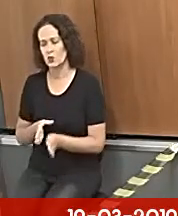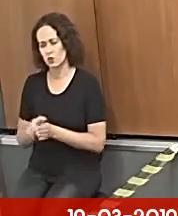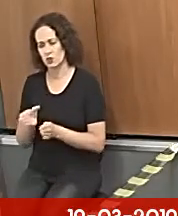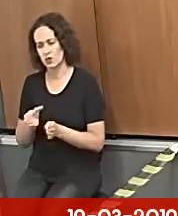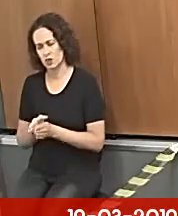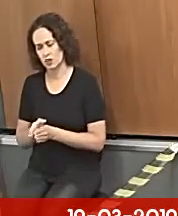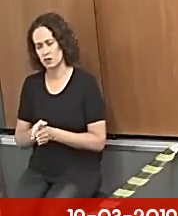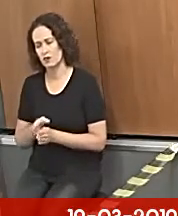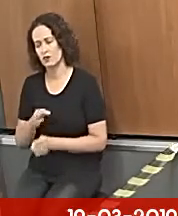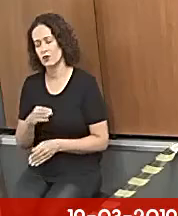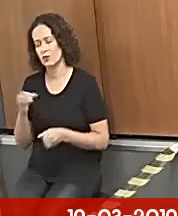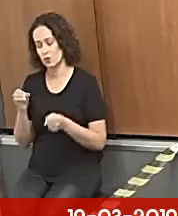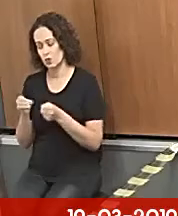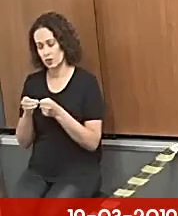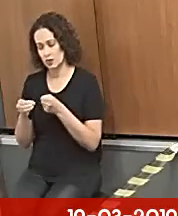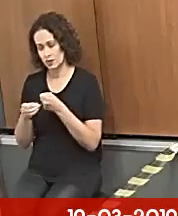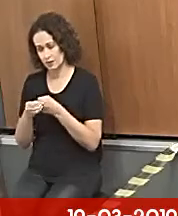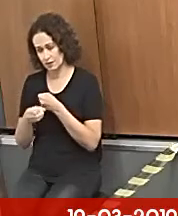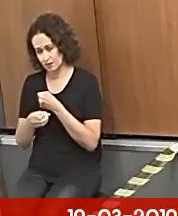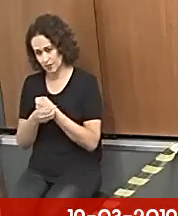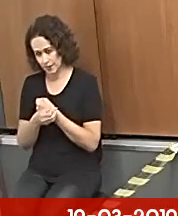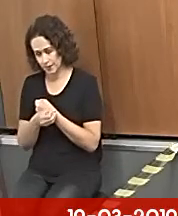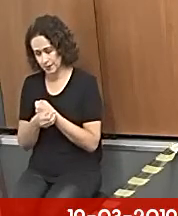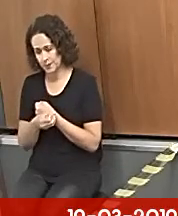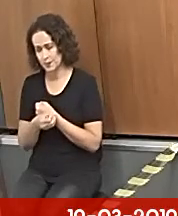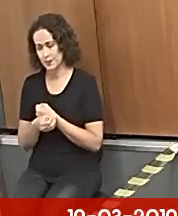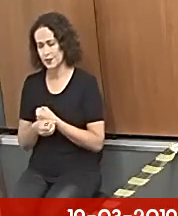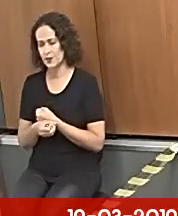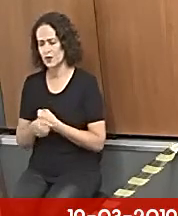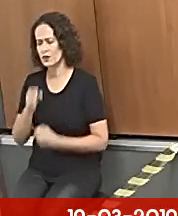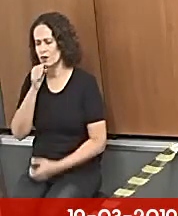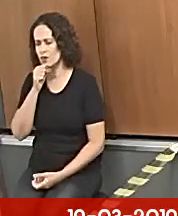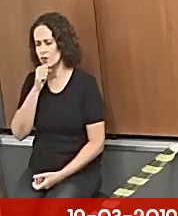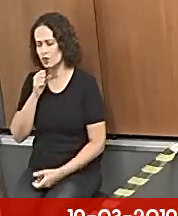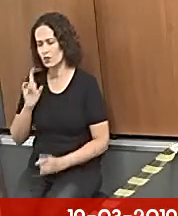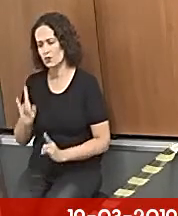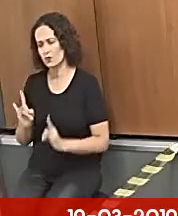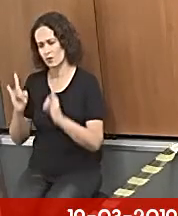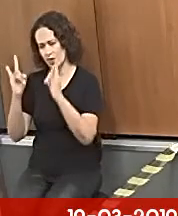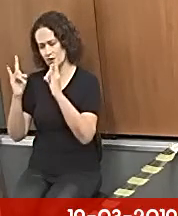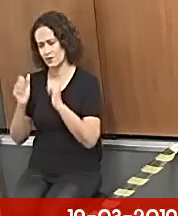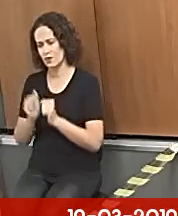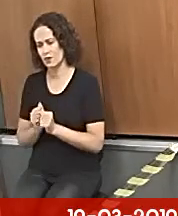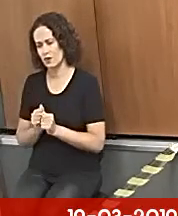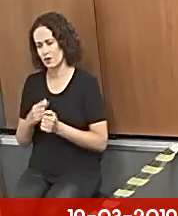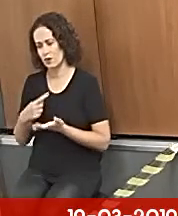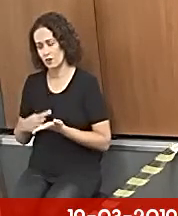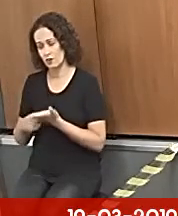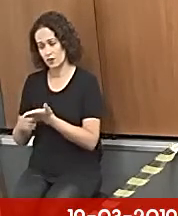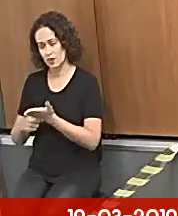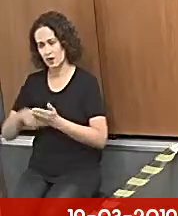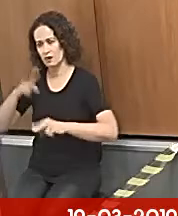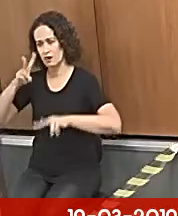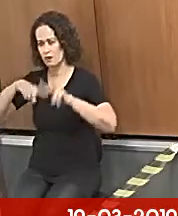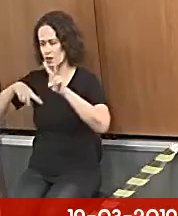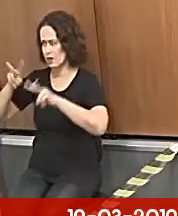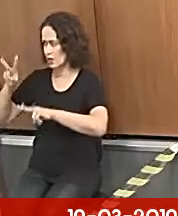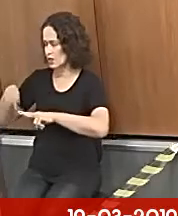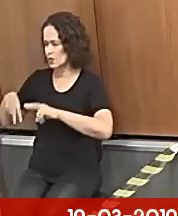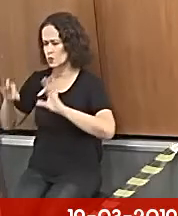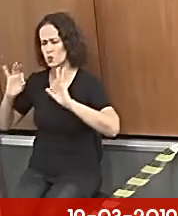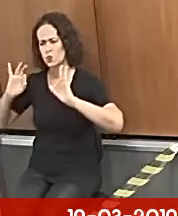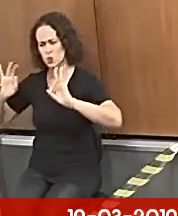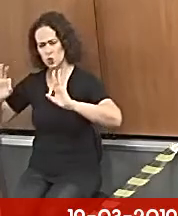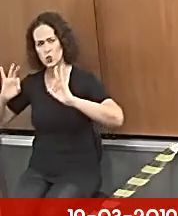funcionar no antigo prédio da previdência vamos convidar para fazer uma avaliação com lindo sabe tudo chique